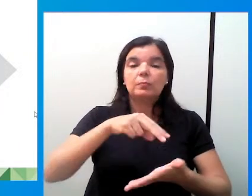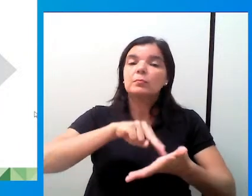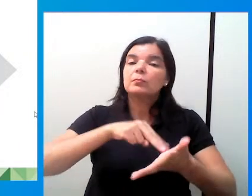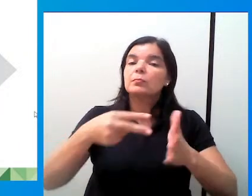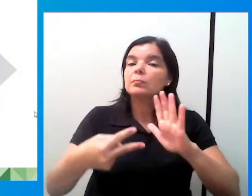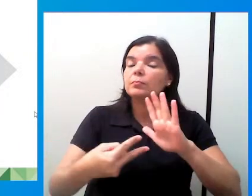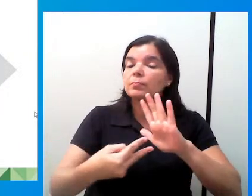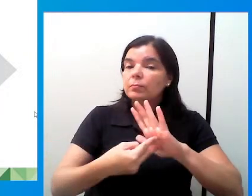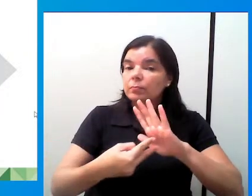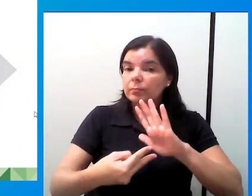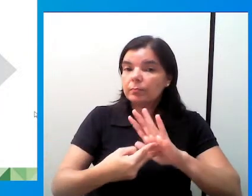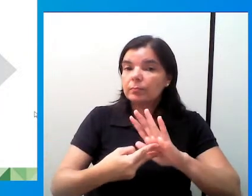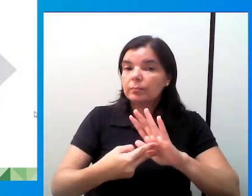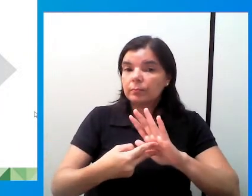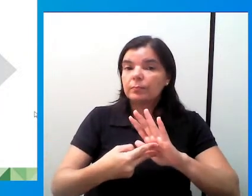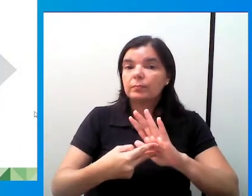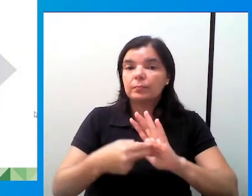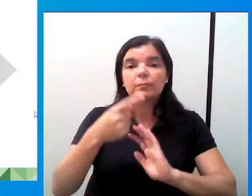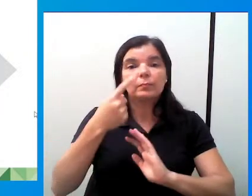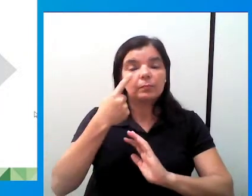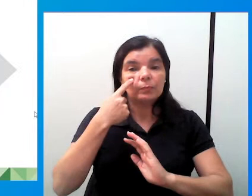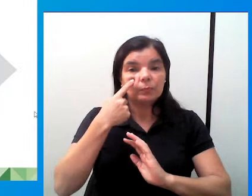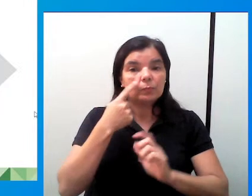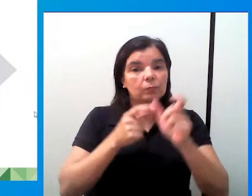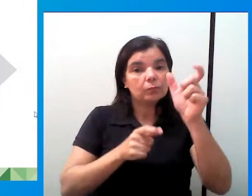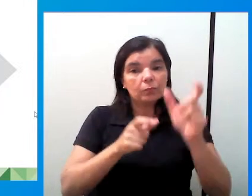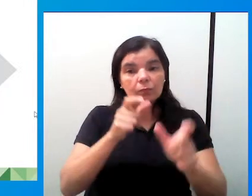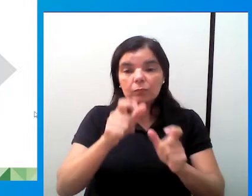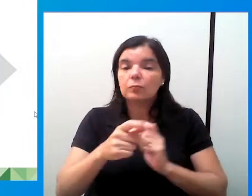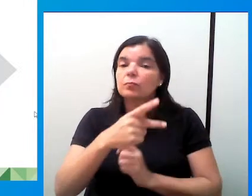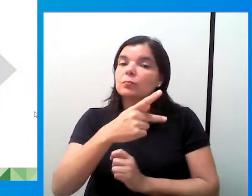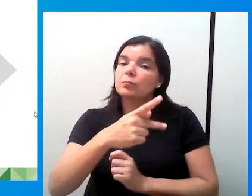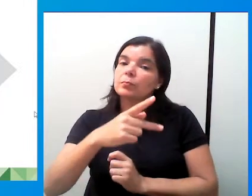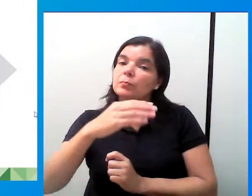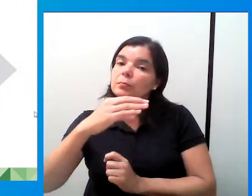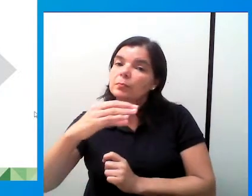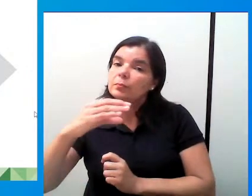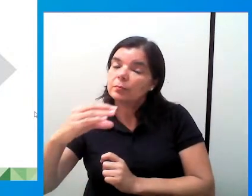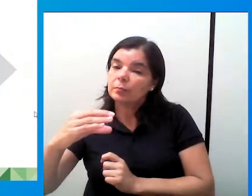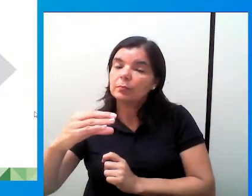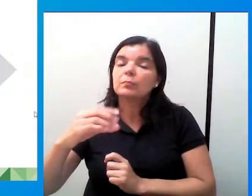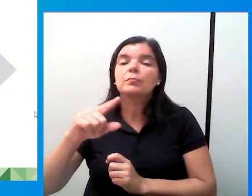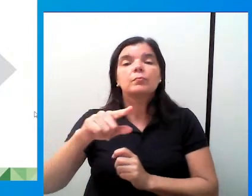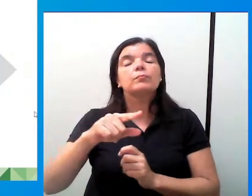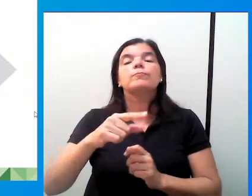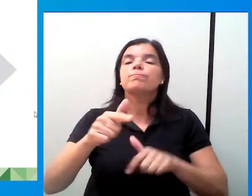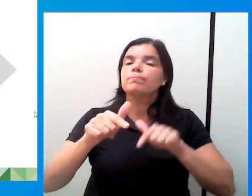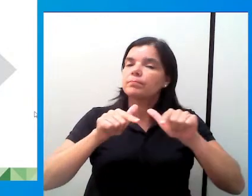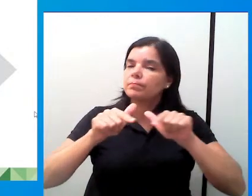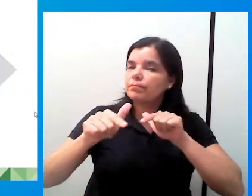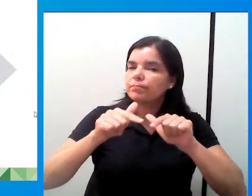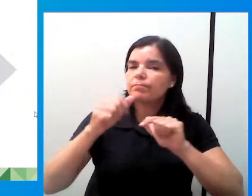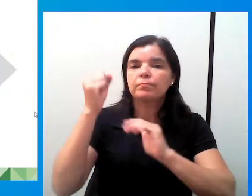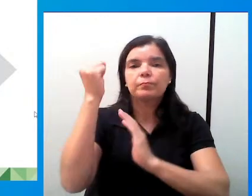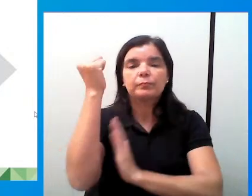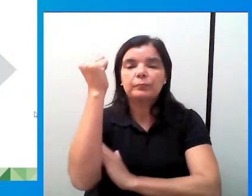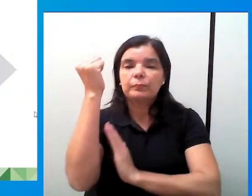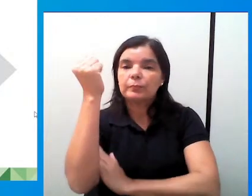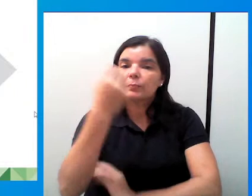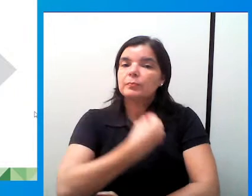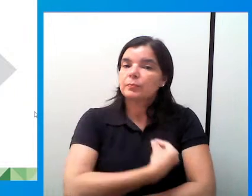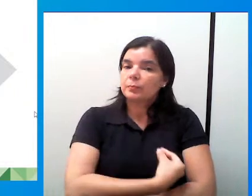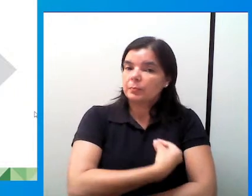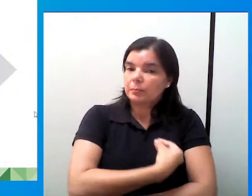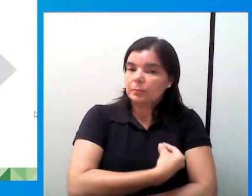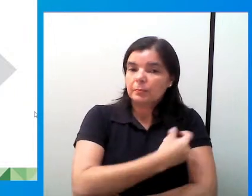ressignificar, né, e efetivar a intencionalidade dos nossos PPCs, né, de trabalhar e de fortalecer o impacto na formação do estudante,